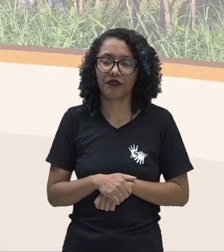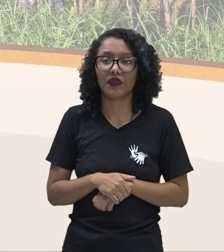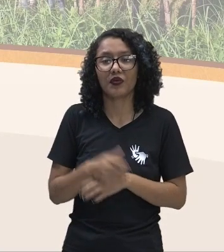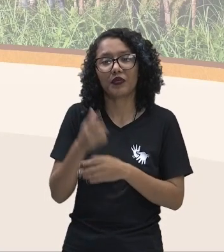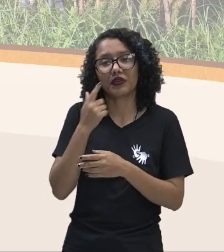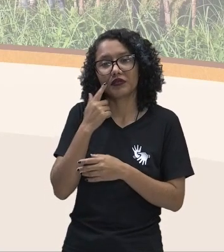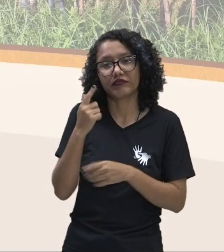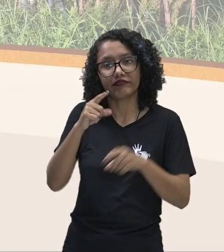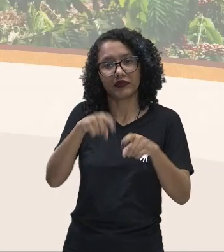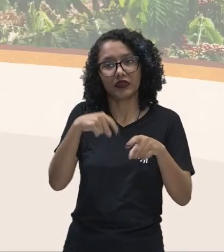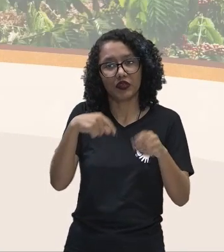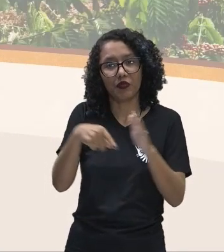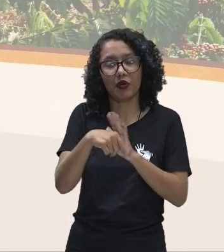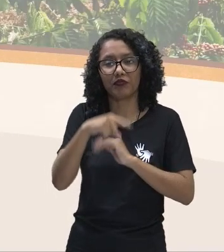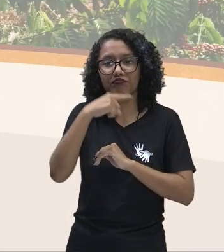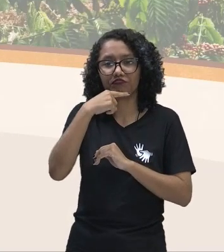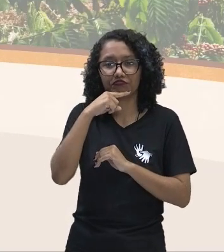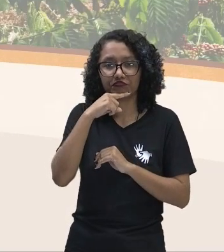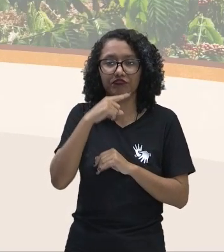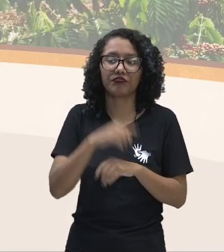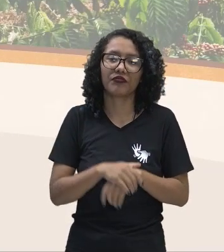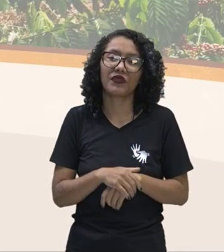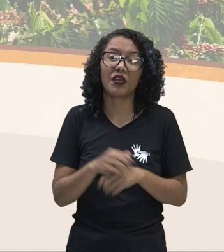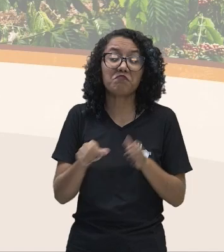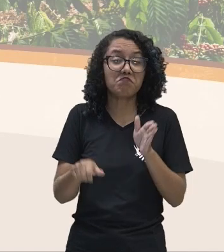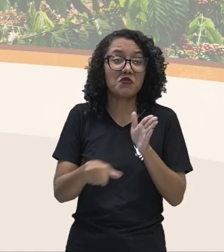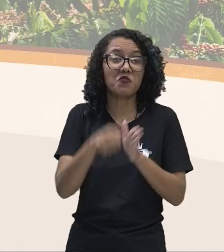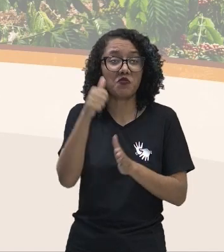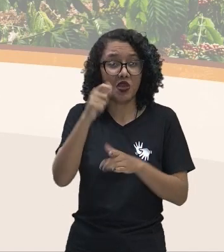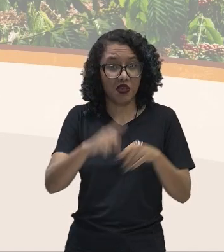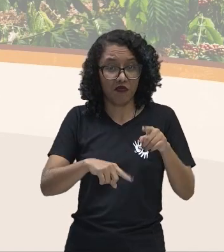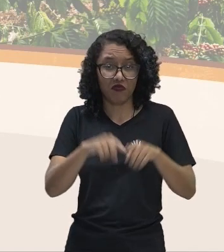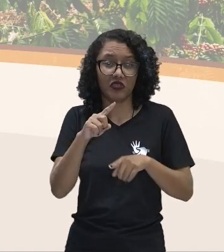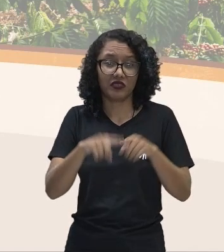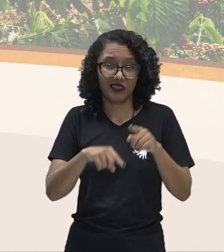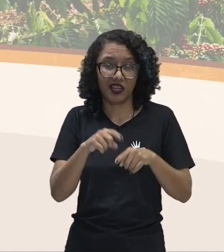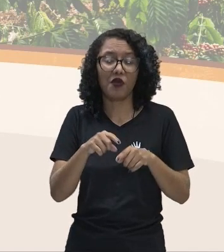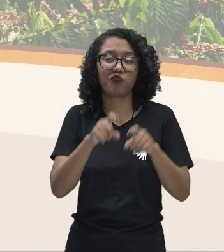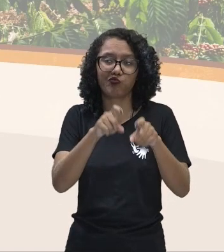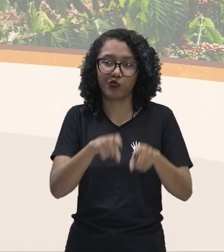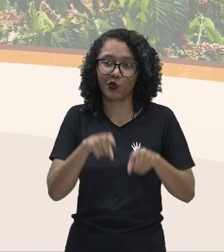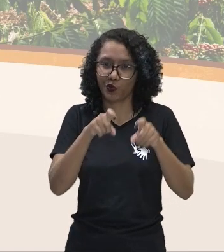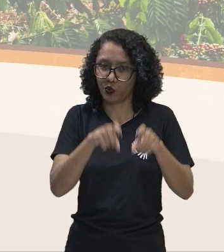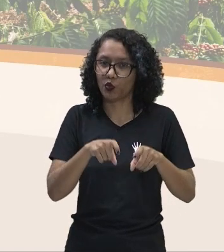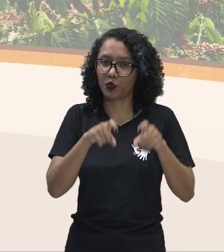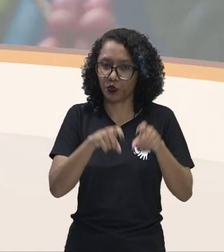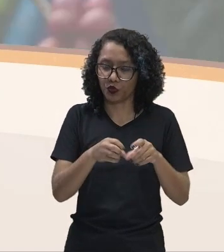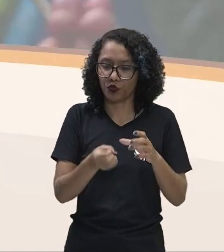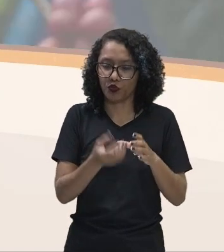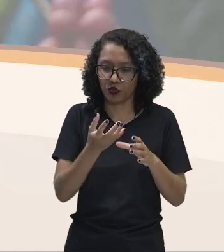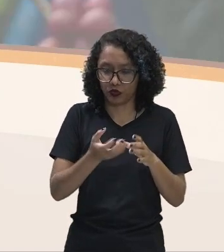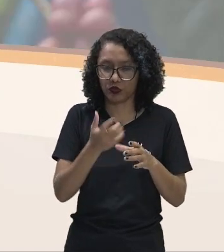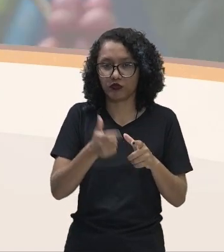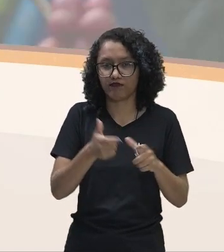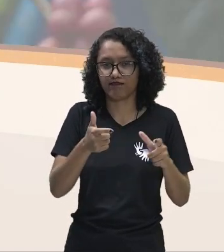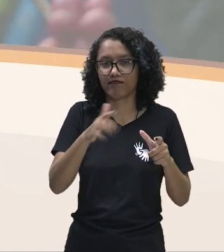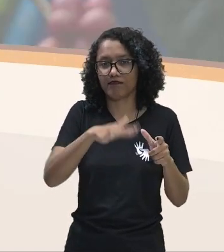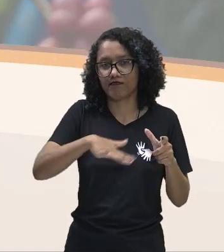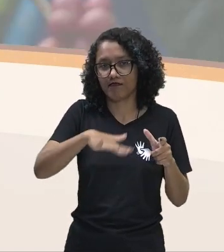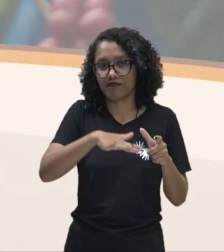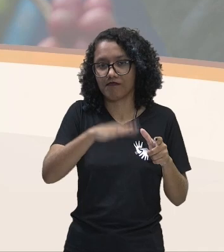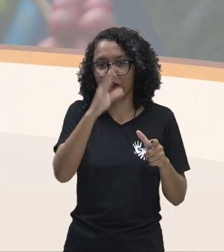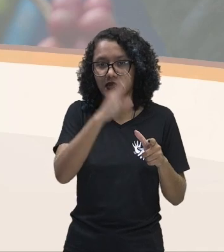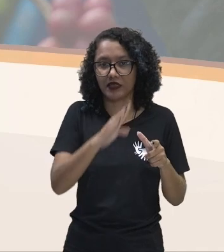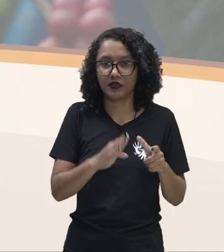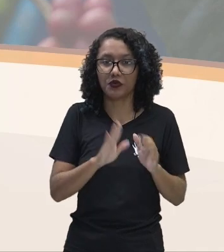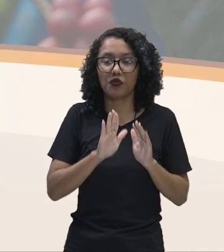de cana-de-açúcar, lembrando que foi um dos primeiros produtos a serem implantados no Brasil para ser